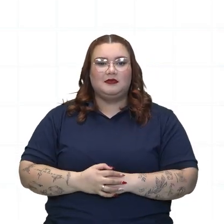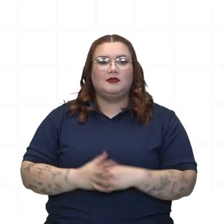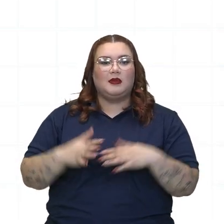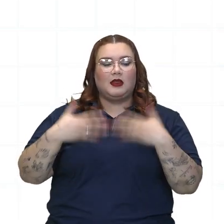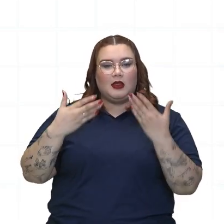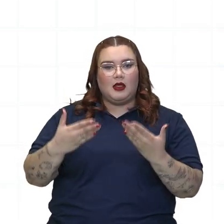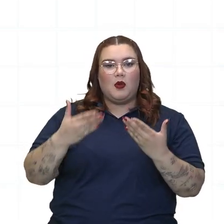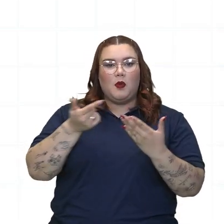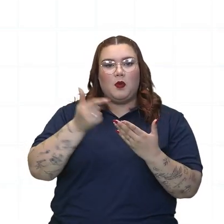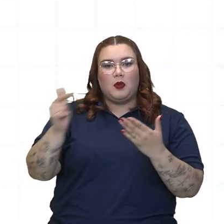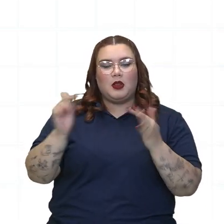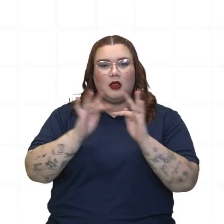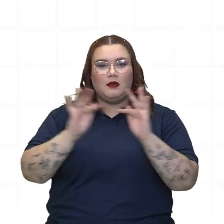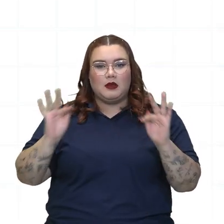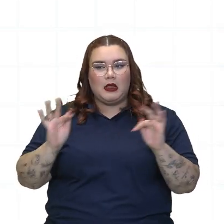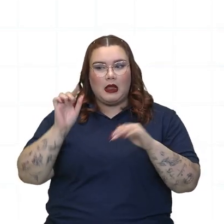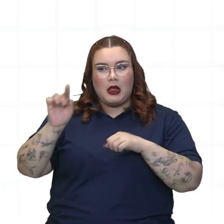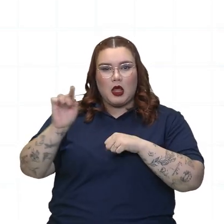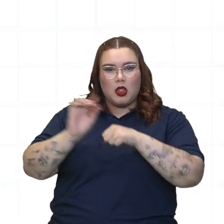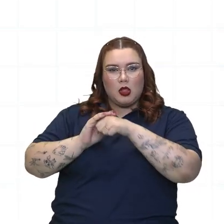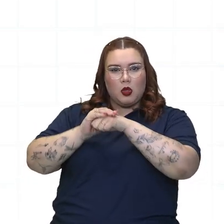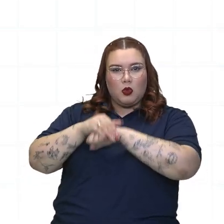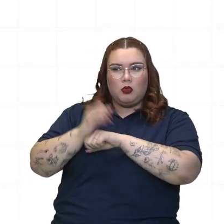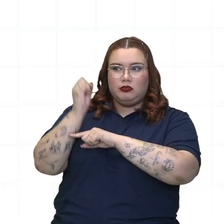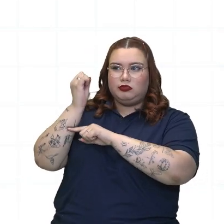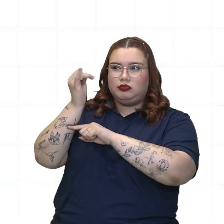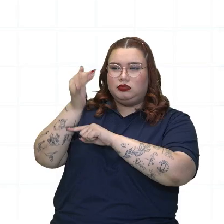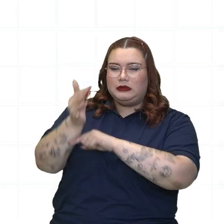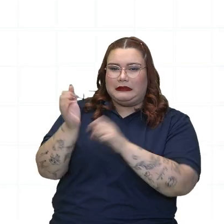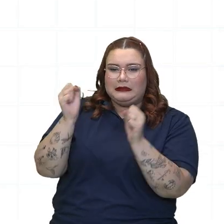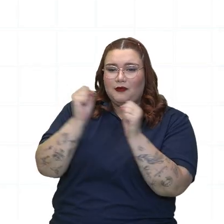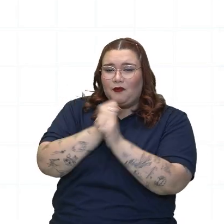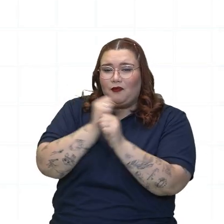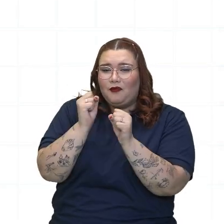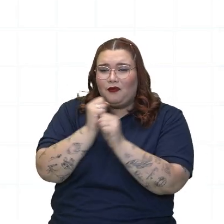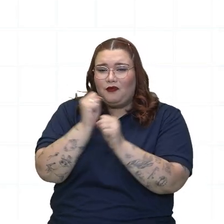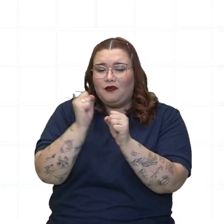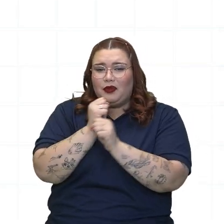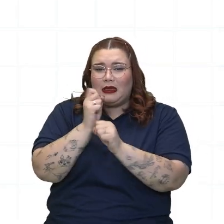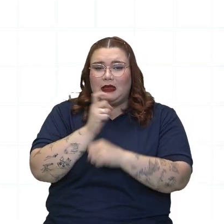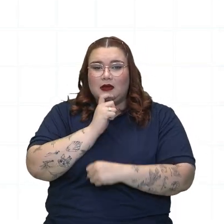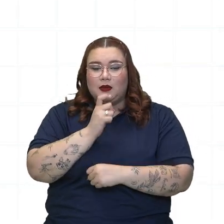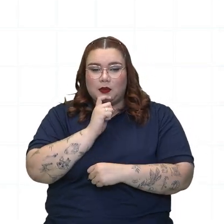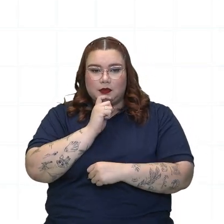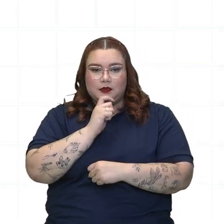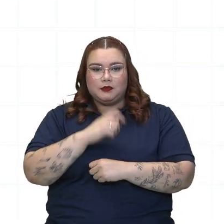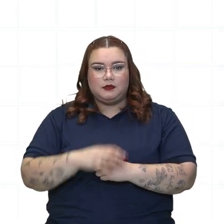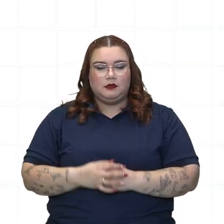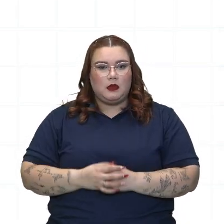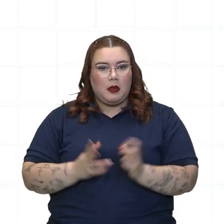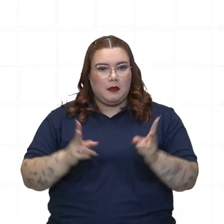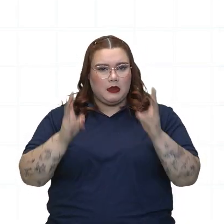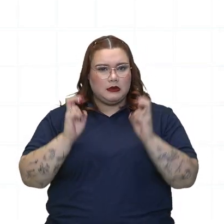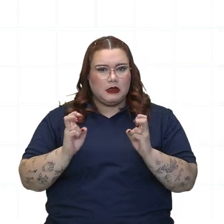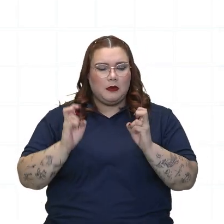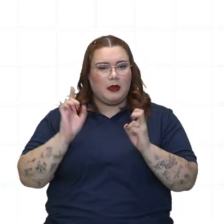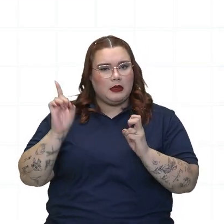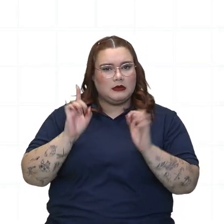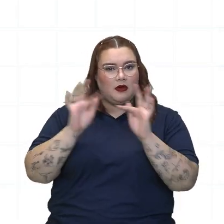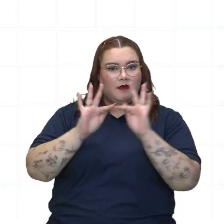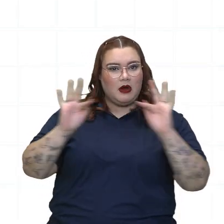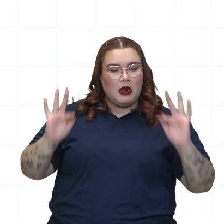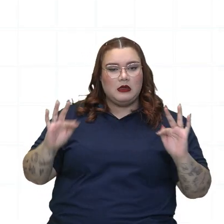aquela noite. Opa! Verbo indicando o tempo climático, né?